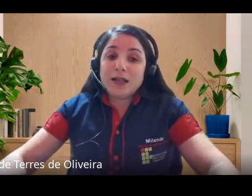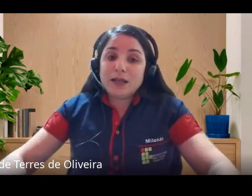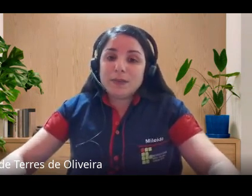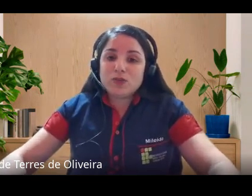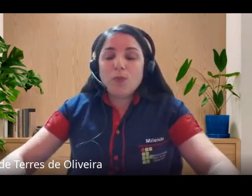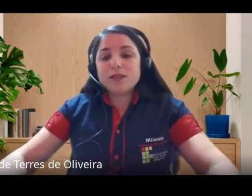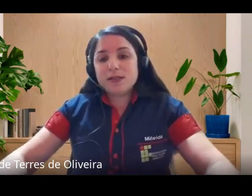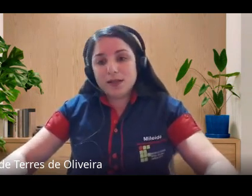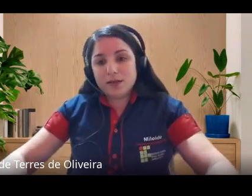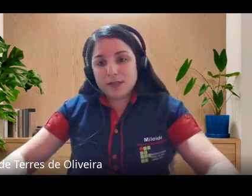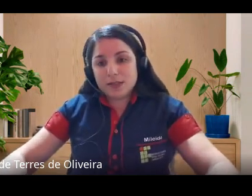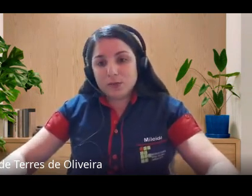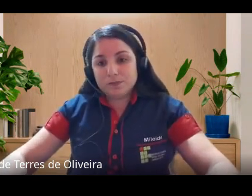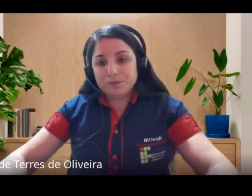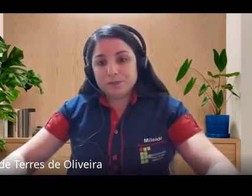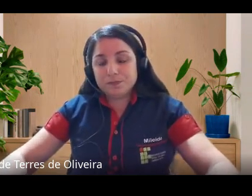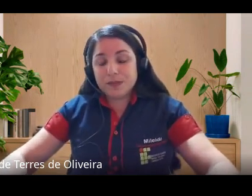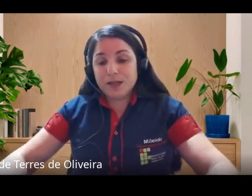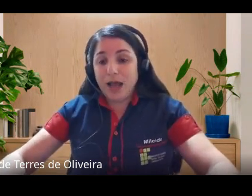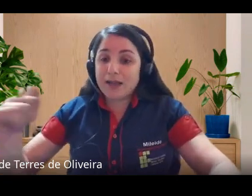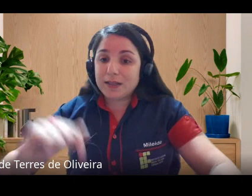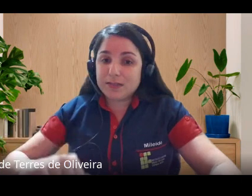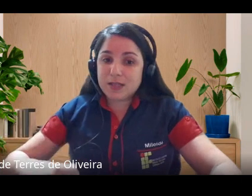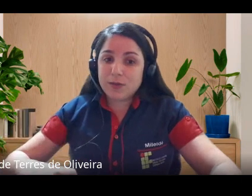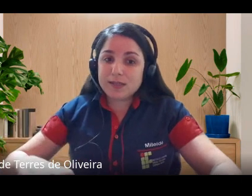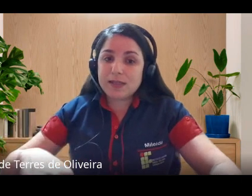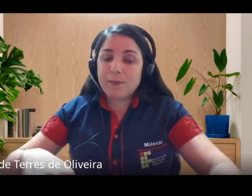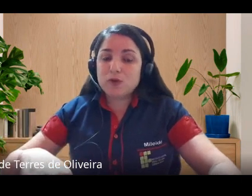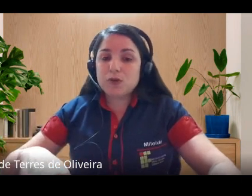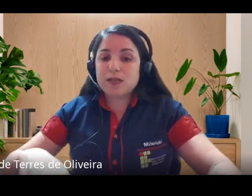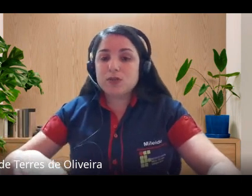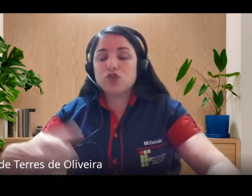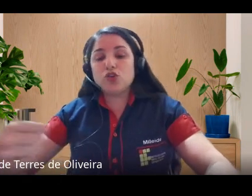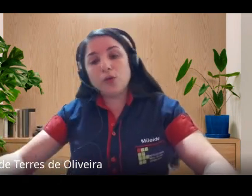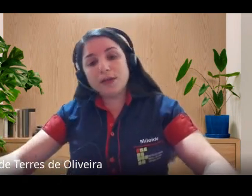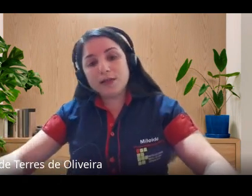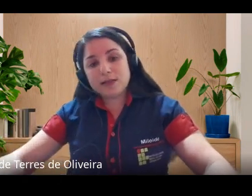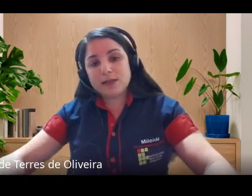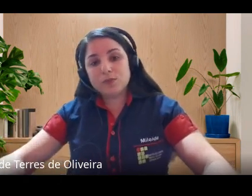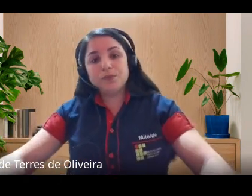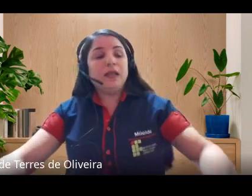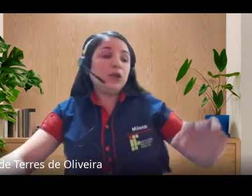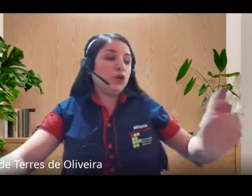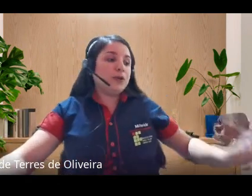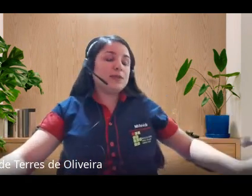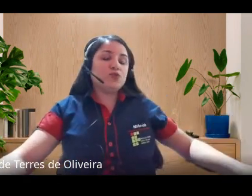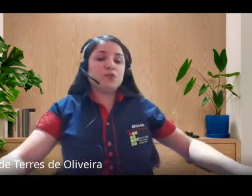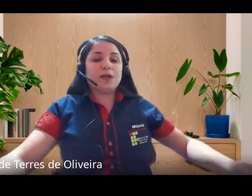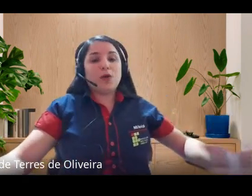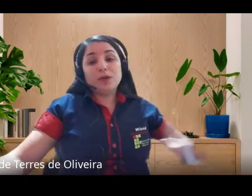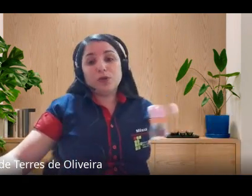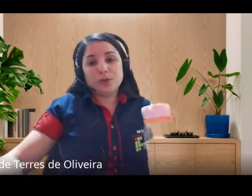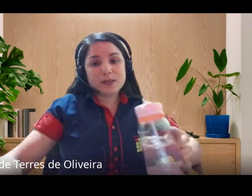E na Libras, como que se dá a derivação? A derivação ela se dá pelos processos de nominalização, incorporação